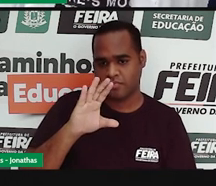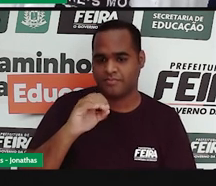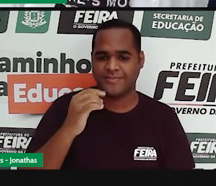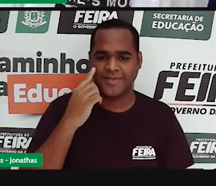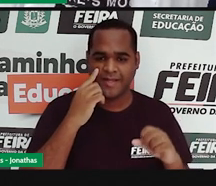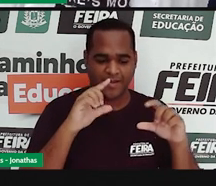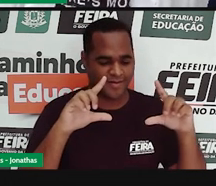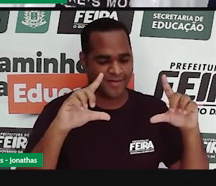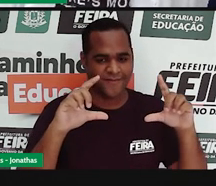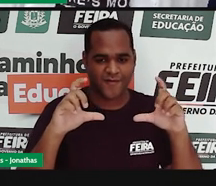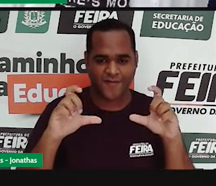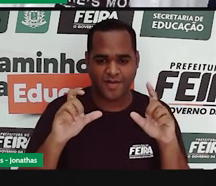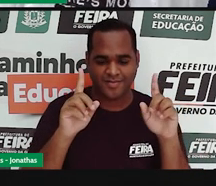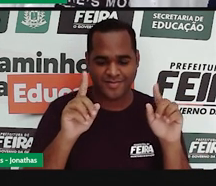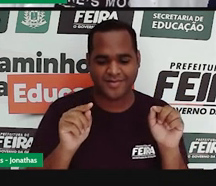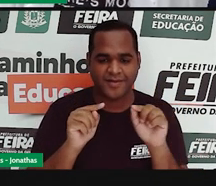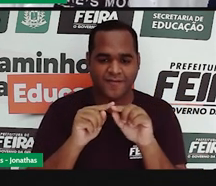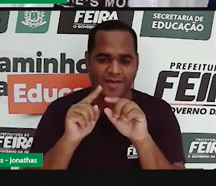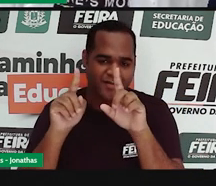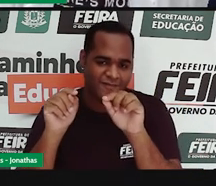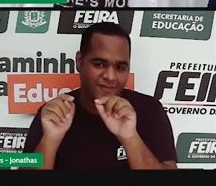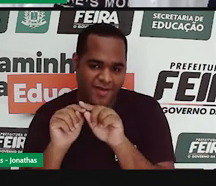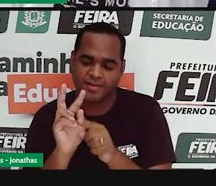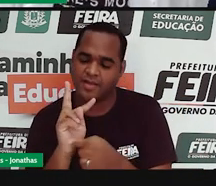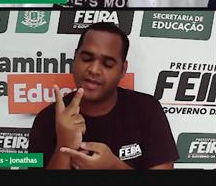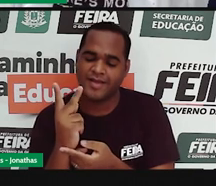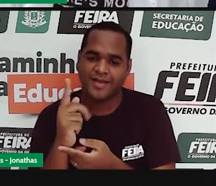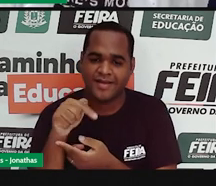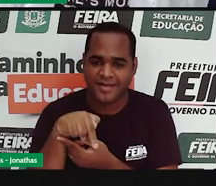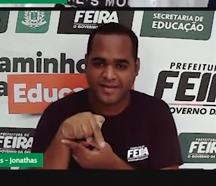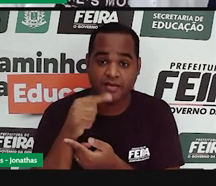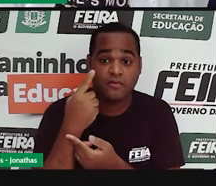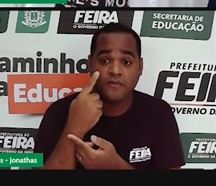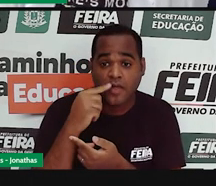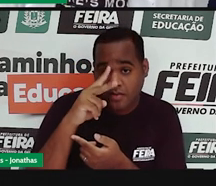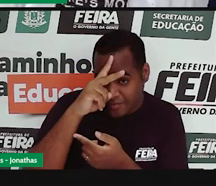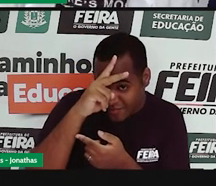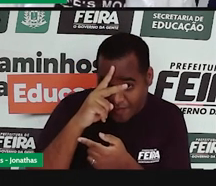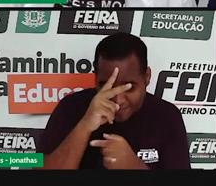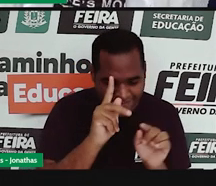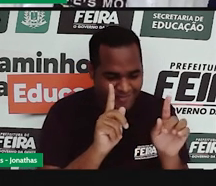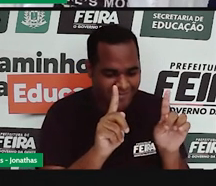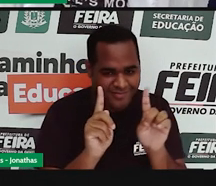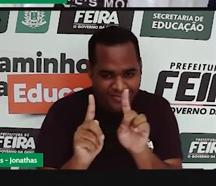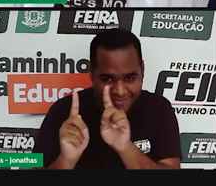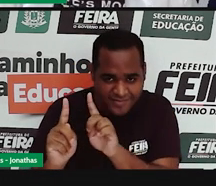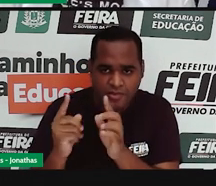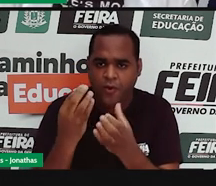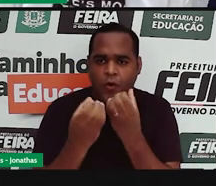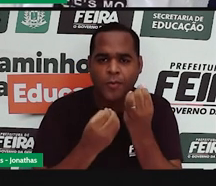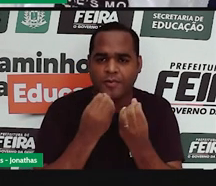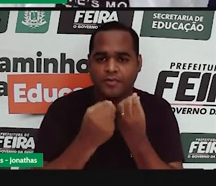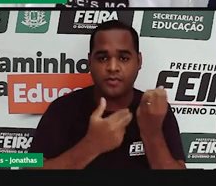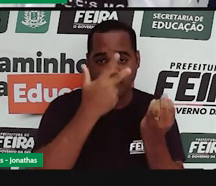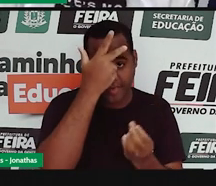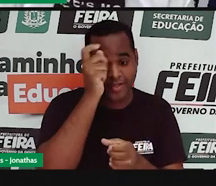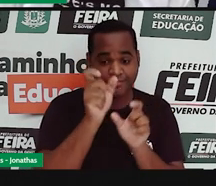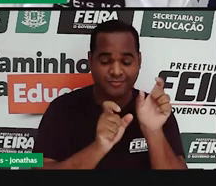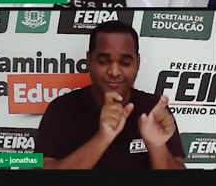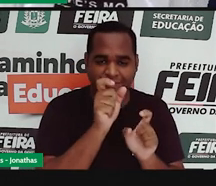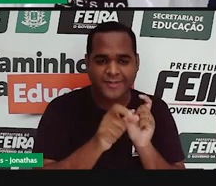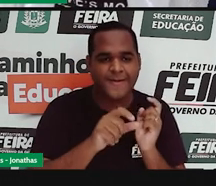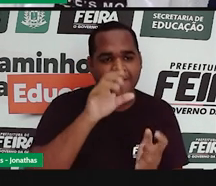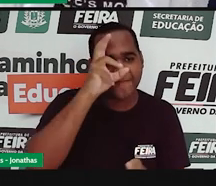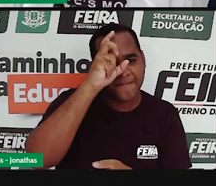quadrinho narrando a vida desse personagem. Vale muito a pena, gente. Vocês vão aprender muito e vão se inspirar muito na trajetória